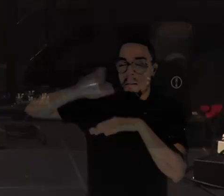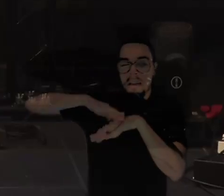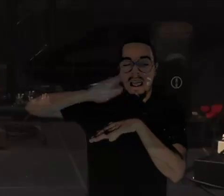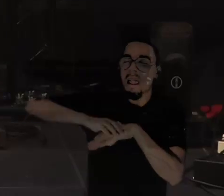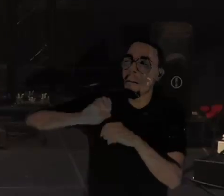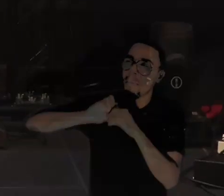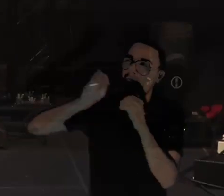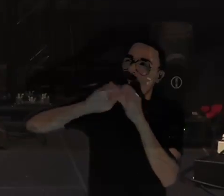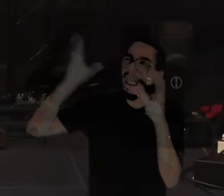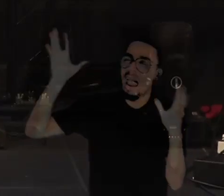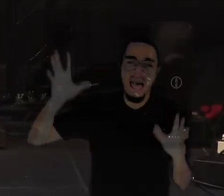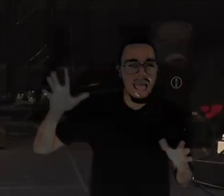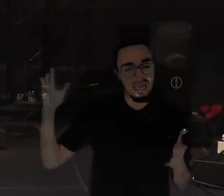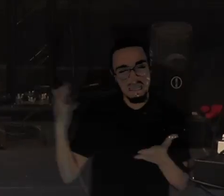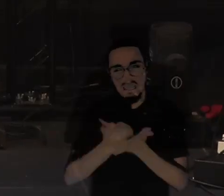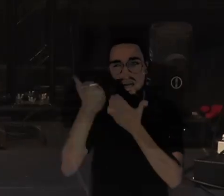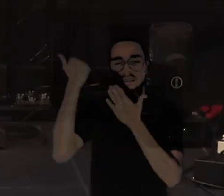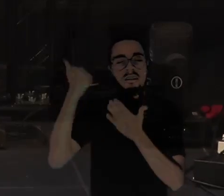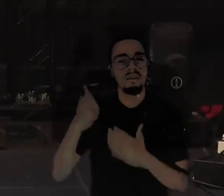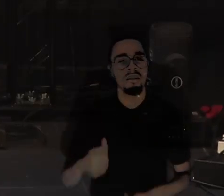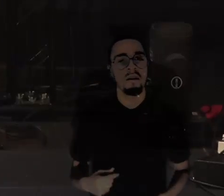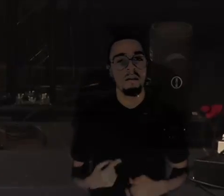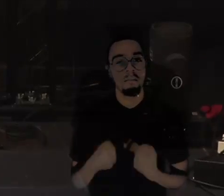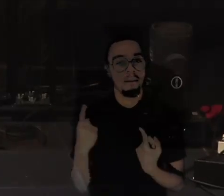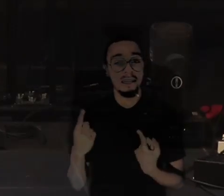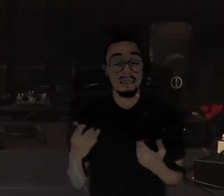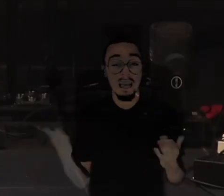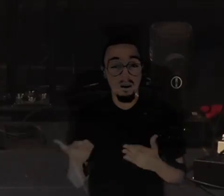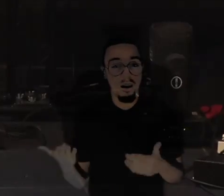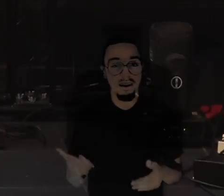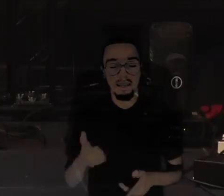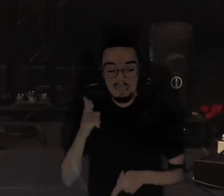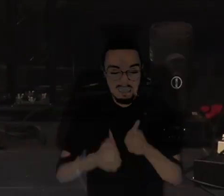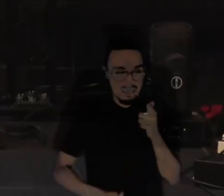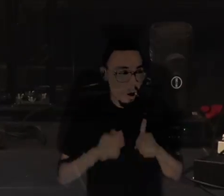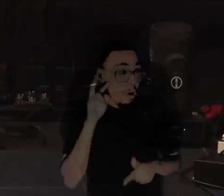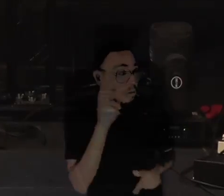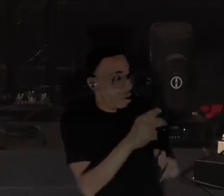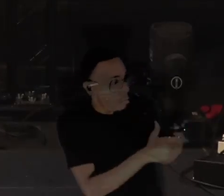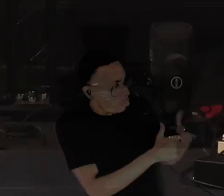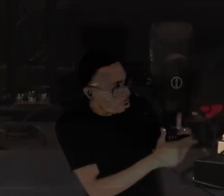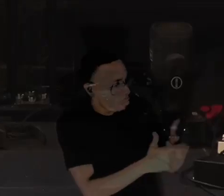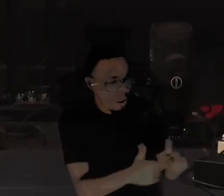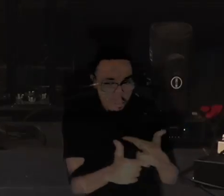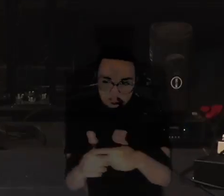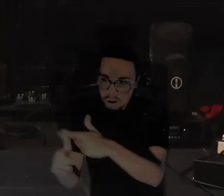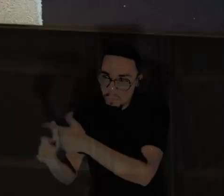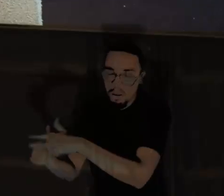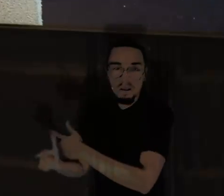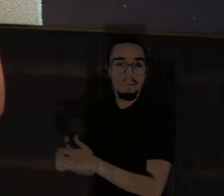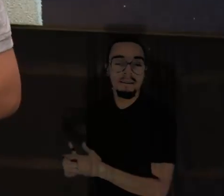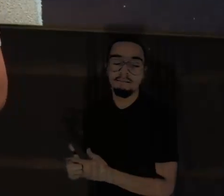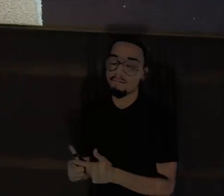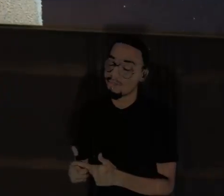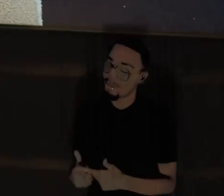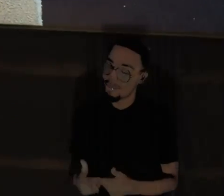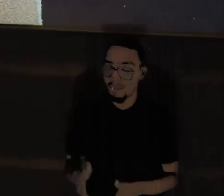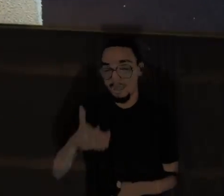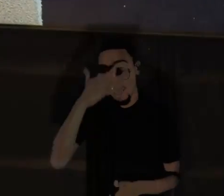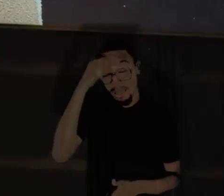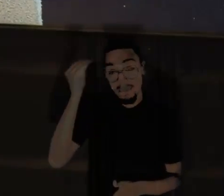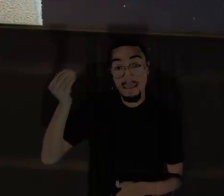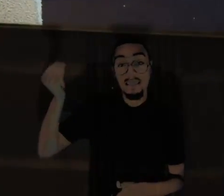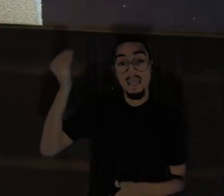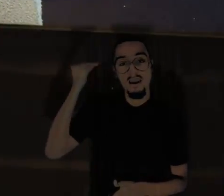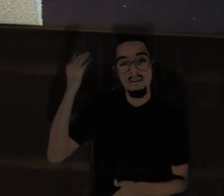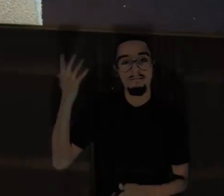histórias diziam, os livramentos, os milagres, os avivamentos. Por causa de um momento, ele começou a perder